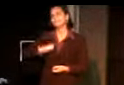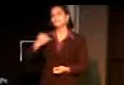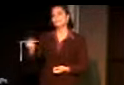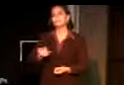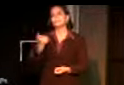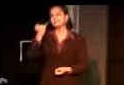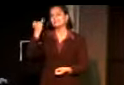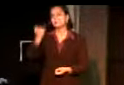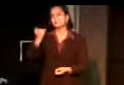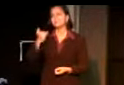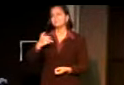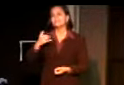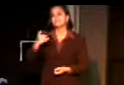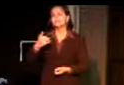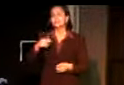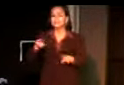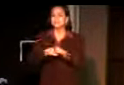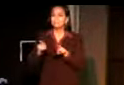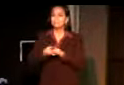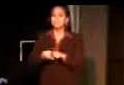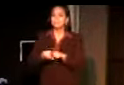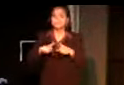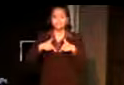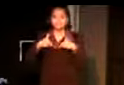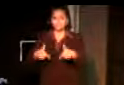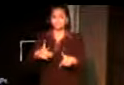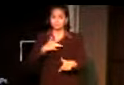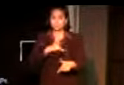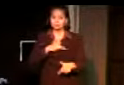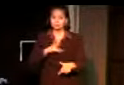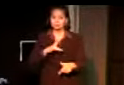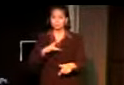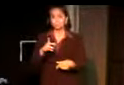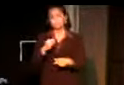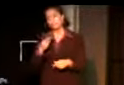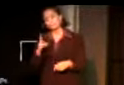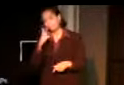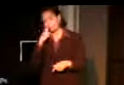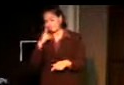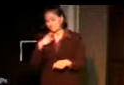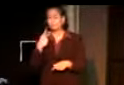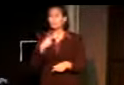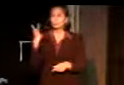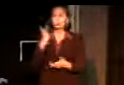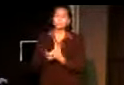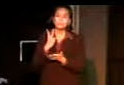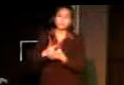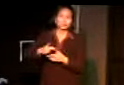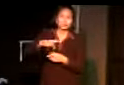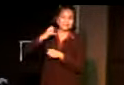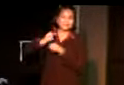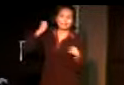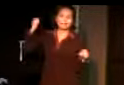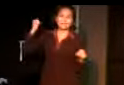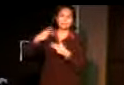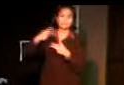se você tem agido com misericórdia ou se você tem se amarrado a sentimentos totalmente